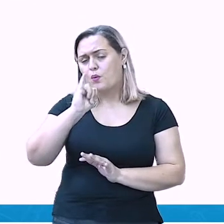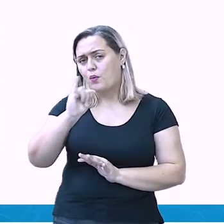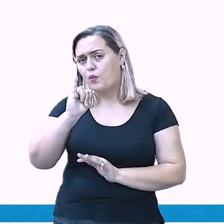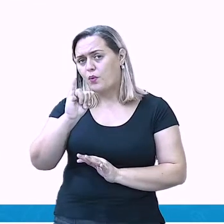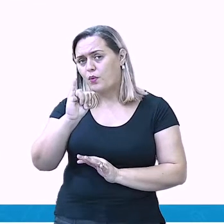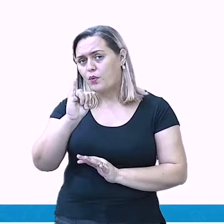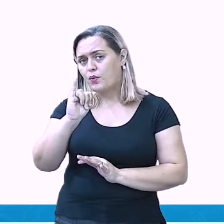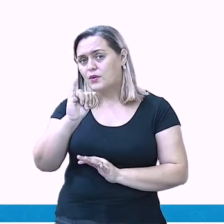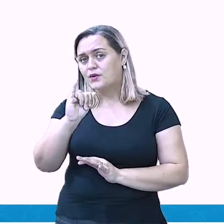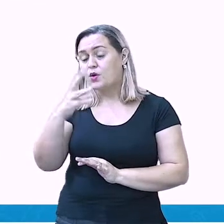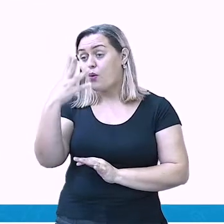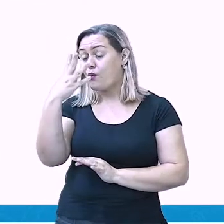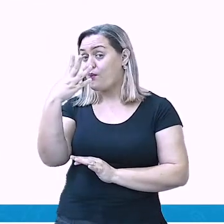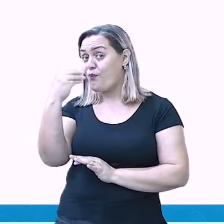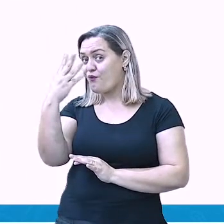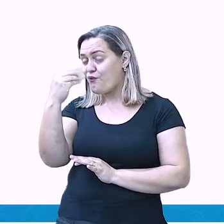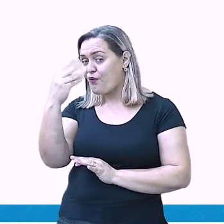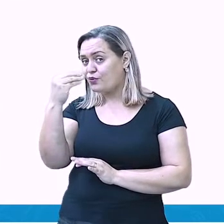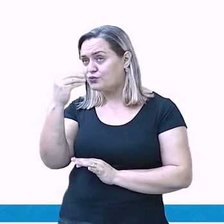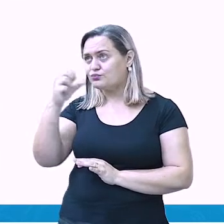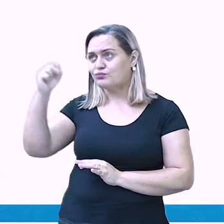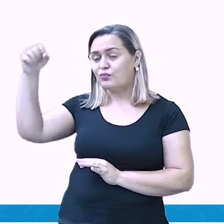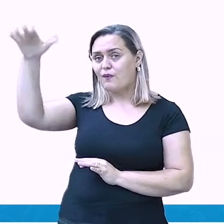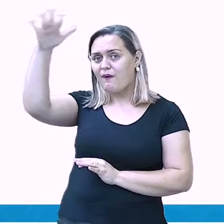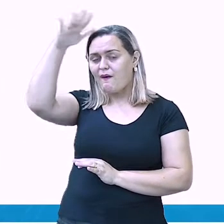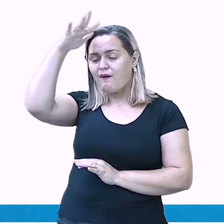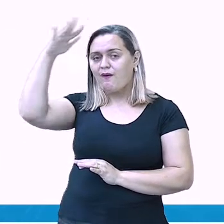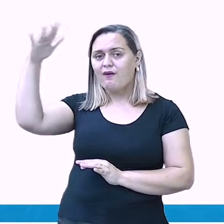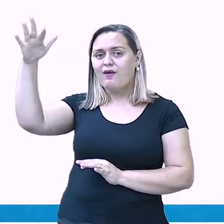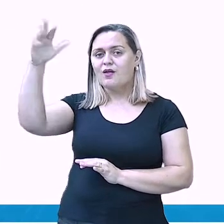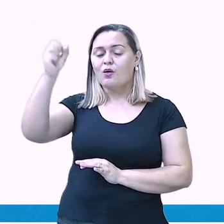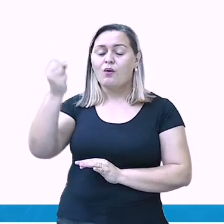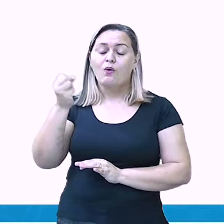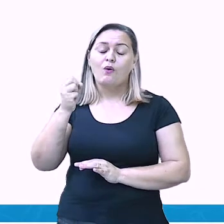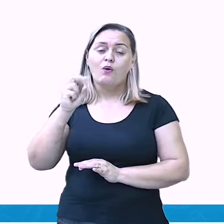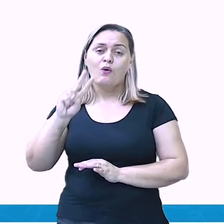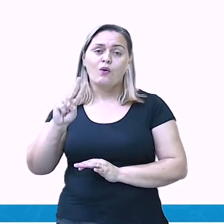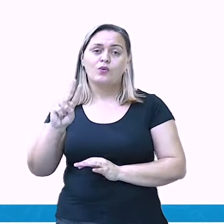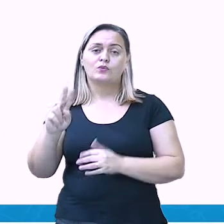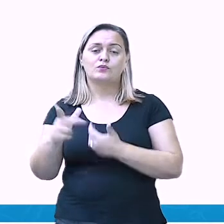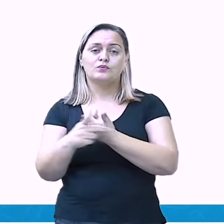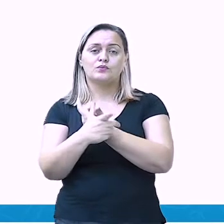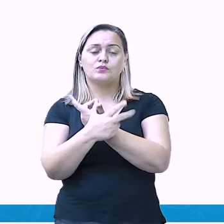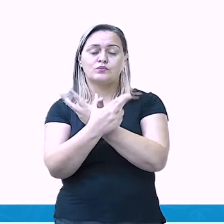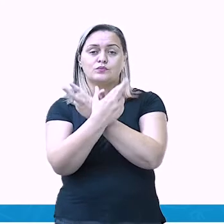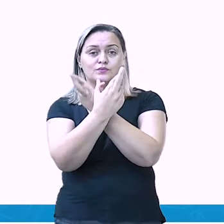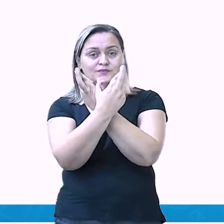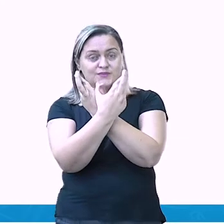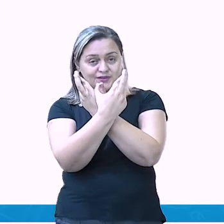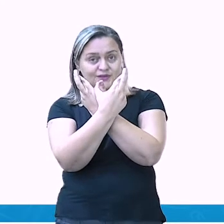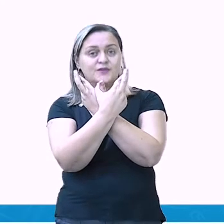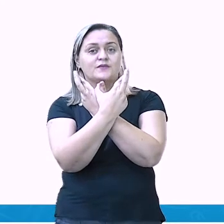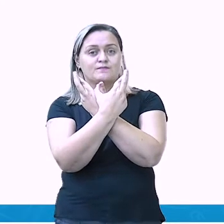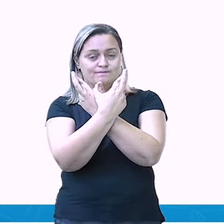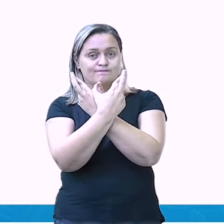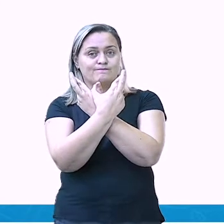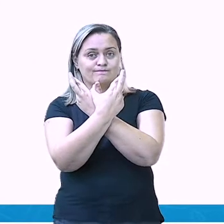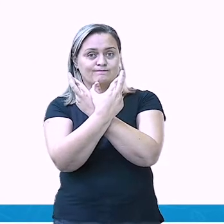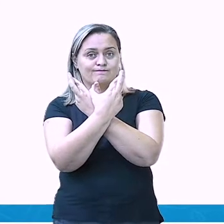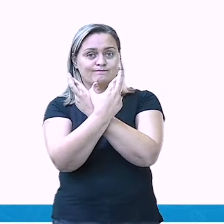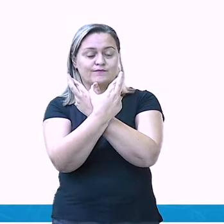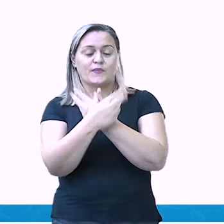fotografias aéreas e imagens geradas por satélite. Já imaginou que diferença? Antigamente,